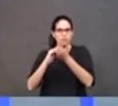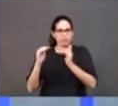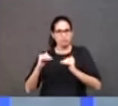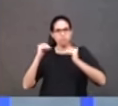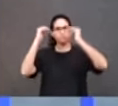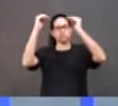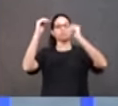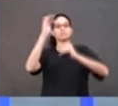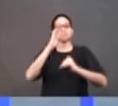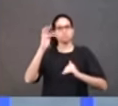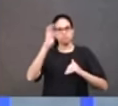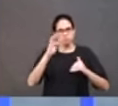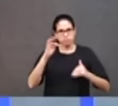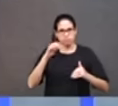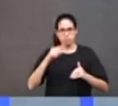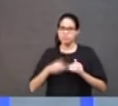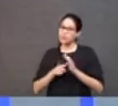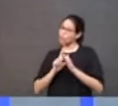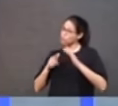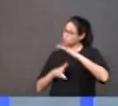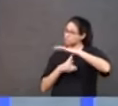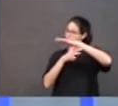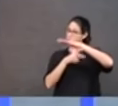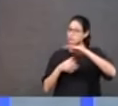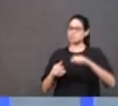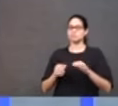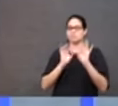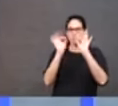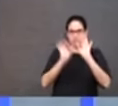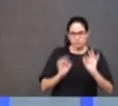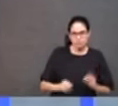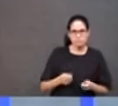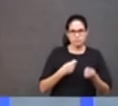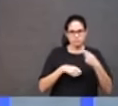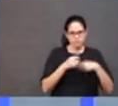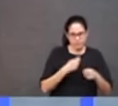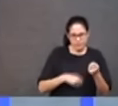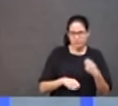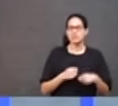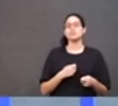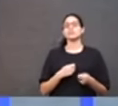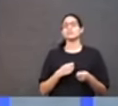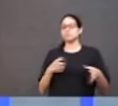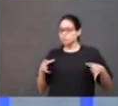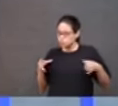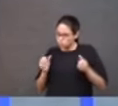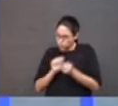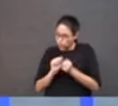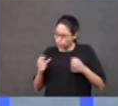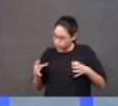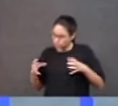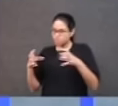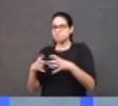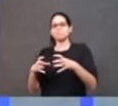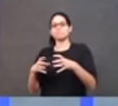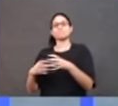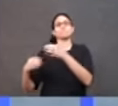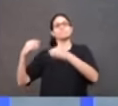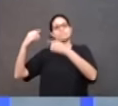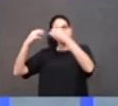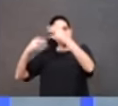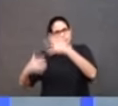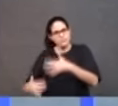que participei como pró-reitor de Planejamento e Administração, sentávamos lá com a nossa equipe e eles nos mostravam as metas